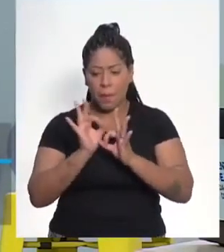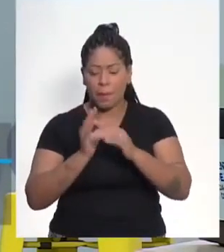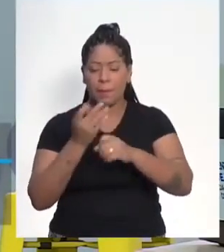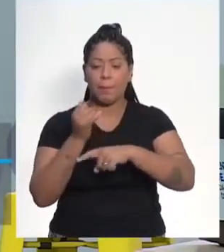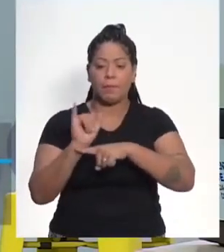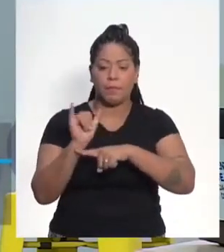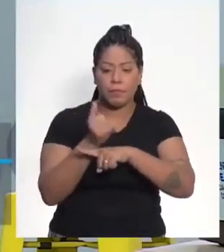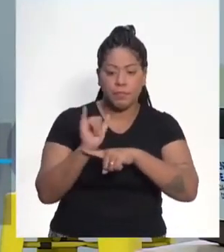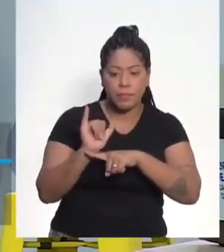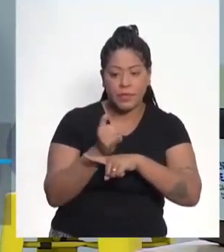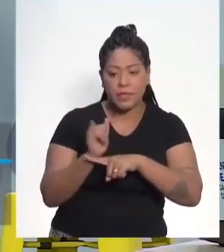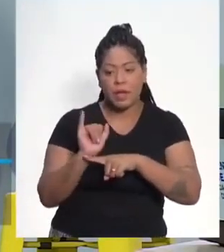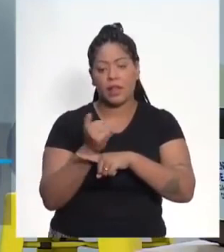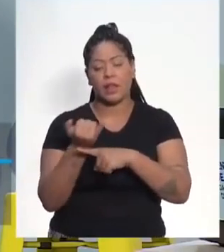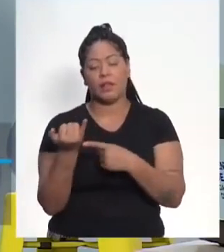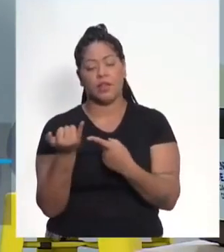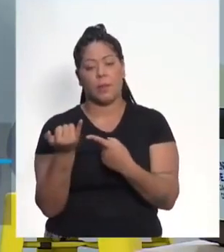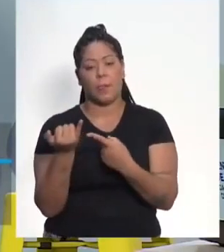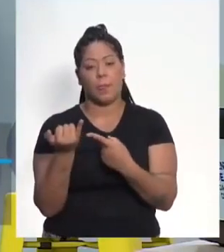de forma